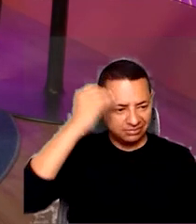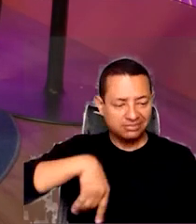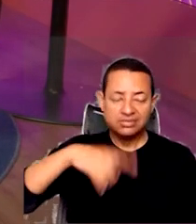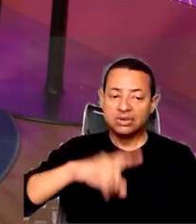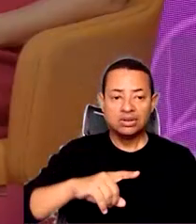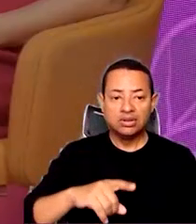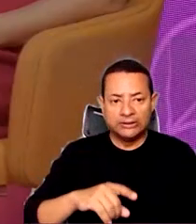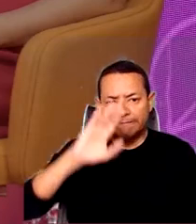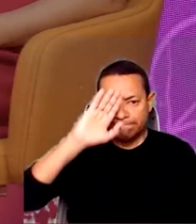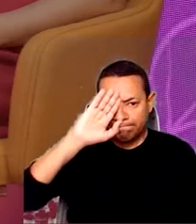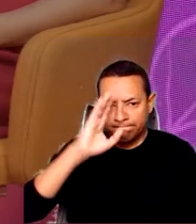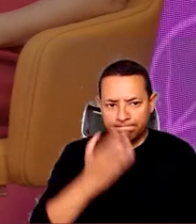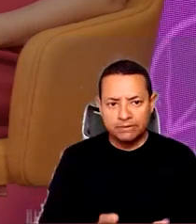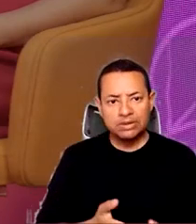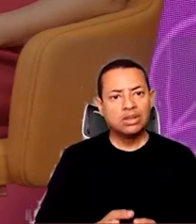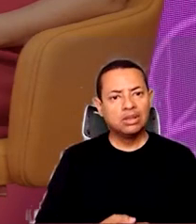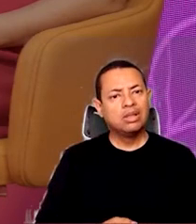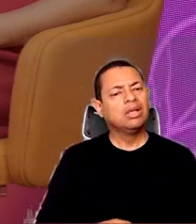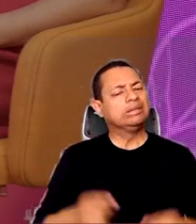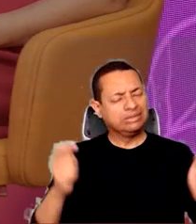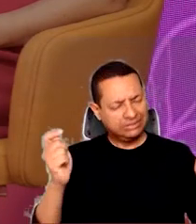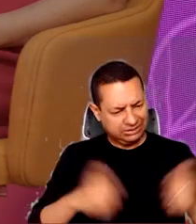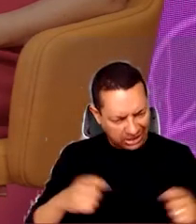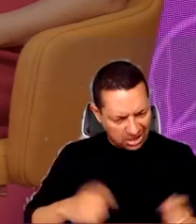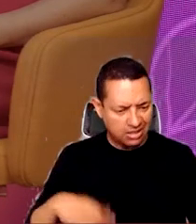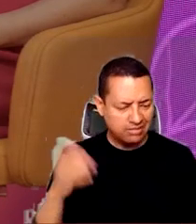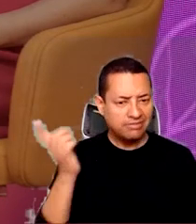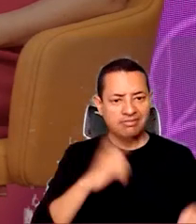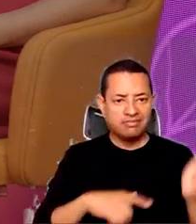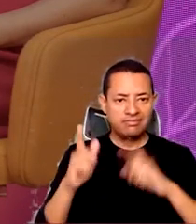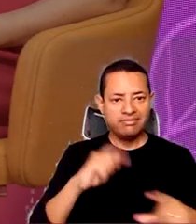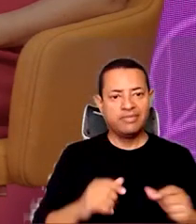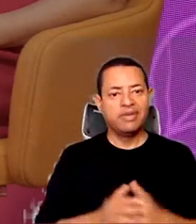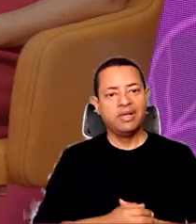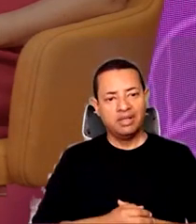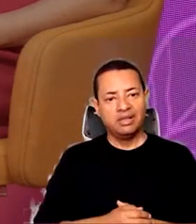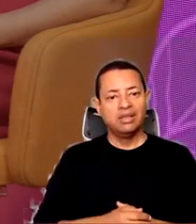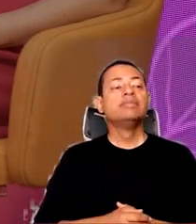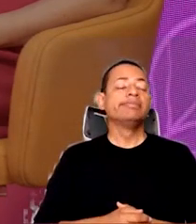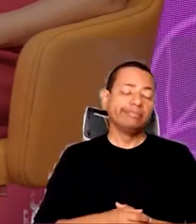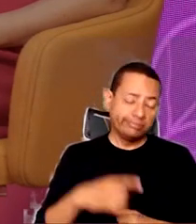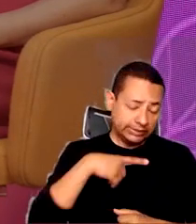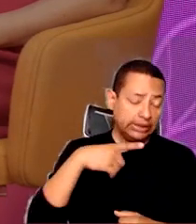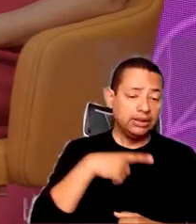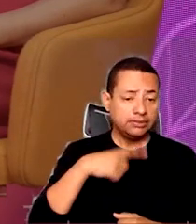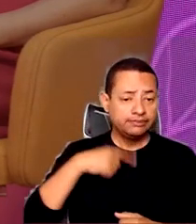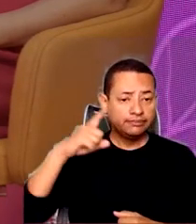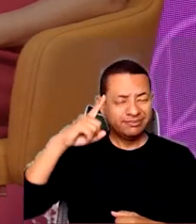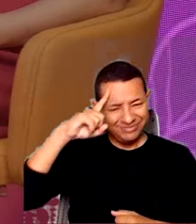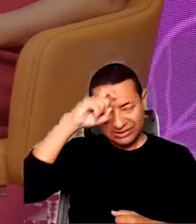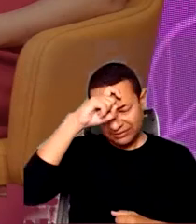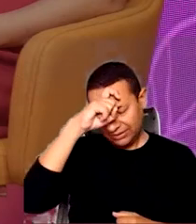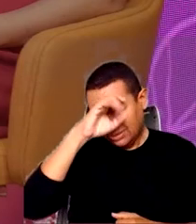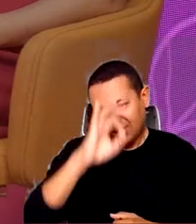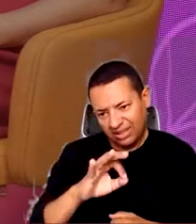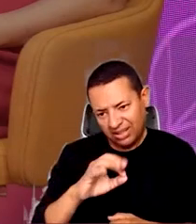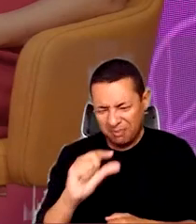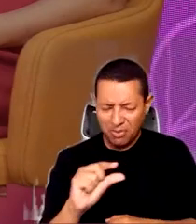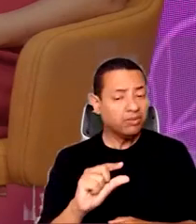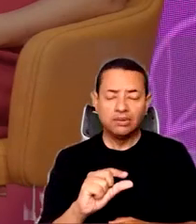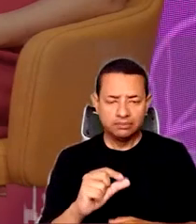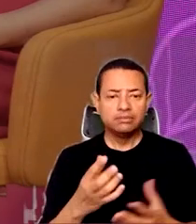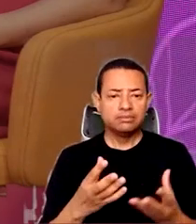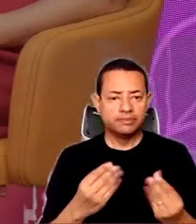É você acreditar que que as coisas são possíveis né a gente as dificuldades vão acontecer né não são